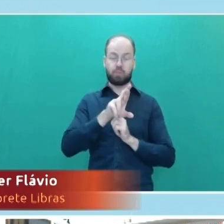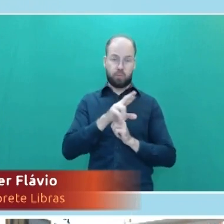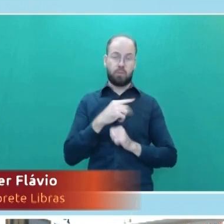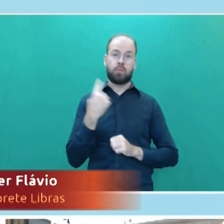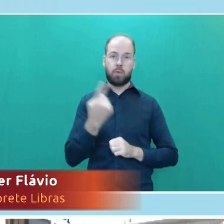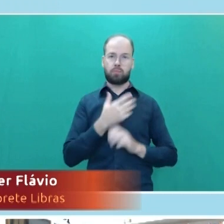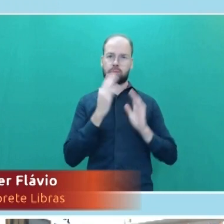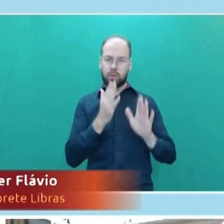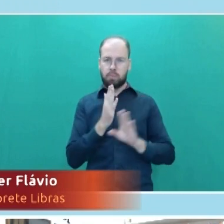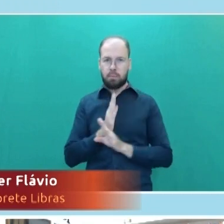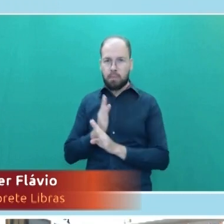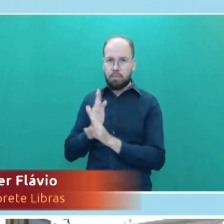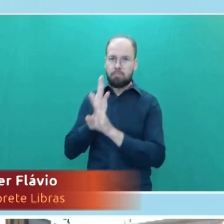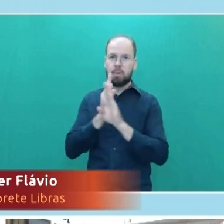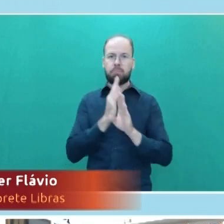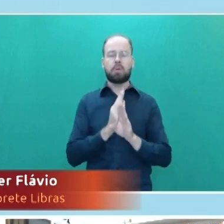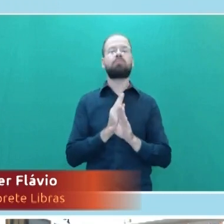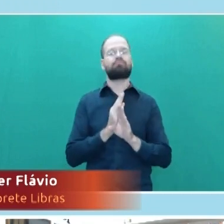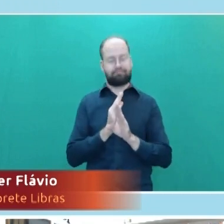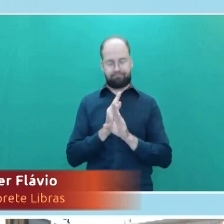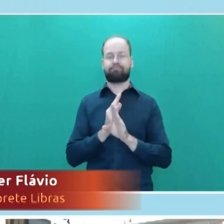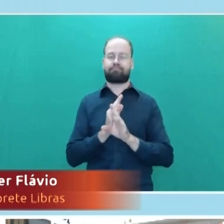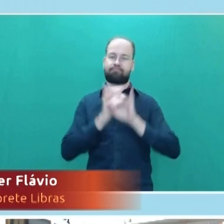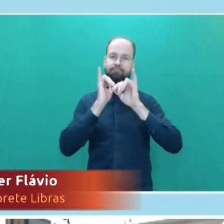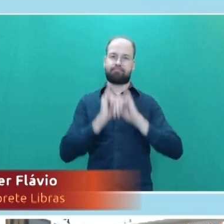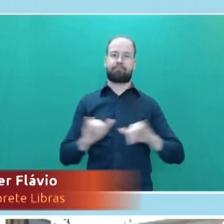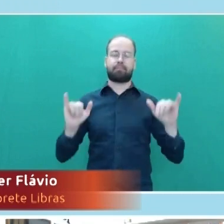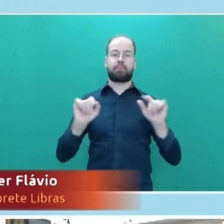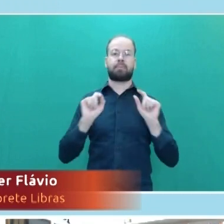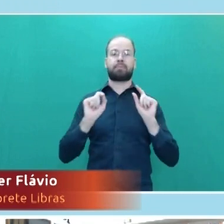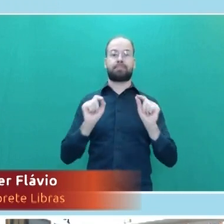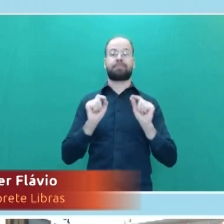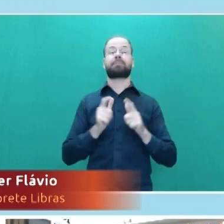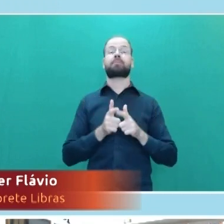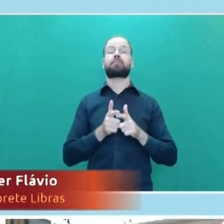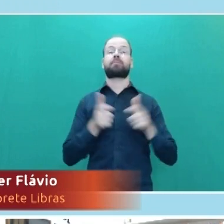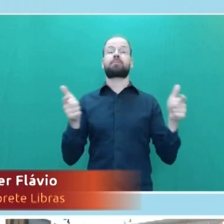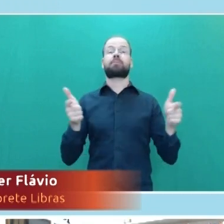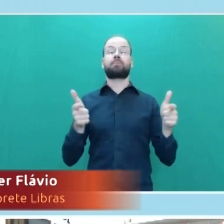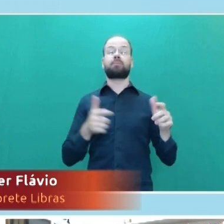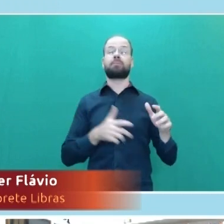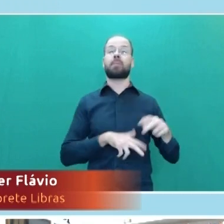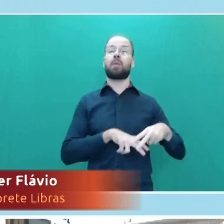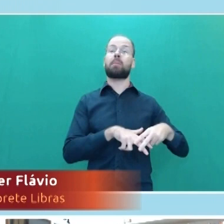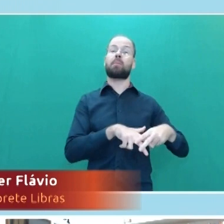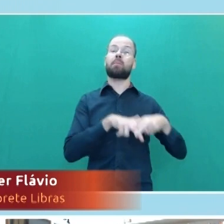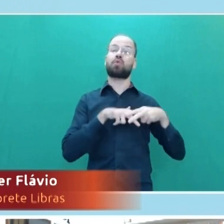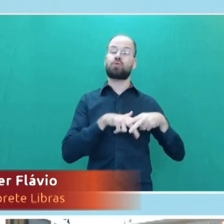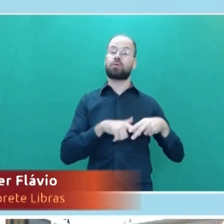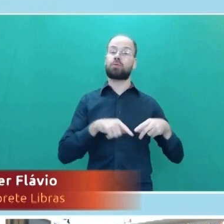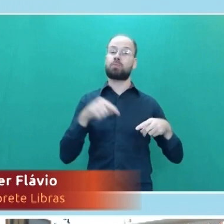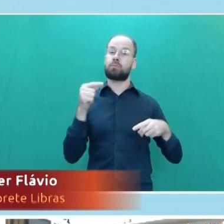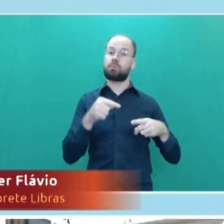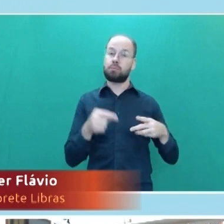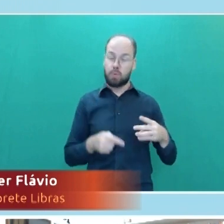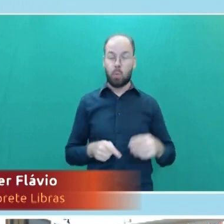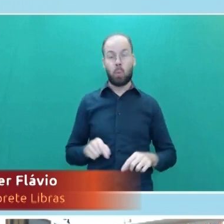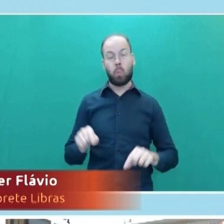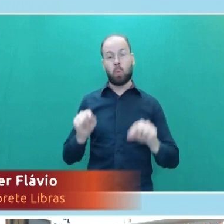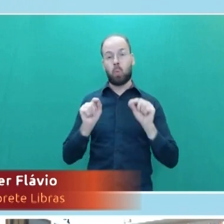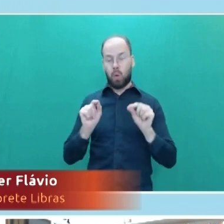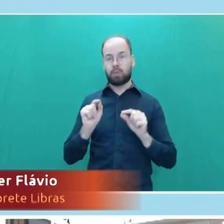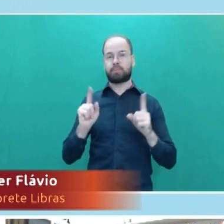pontuamos isso, uma das grandes causas para todas essas questões é a dificuldade